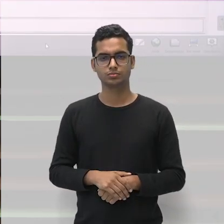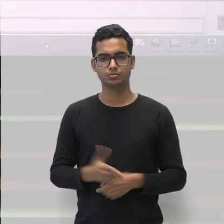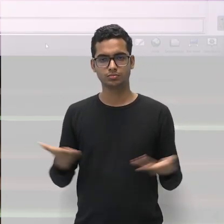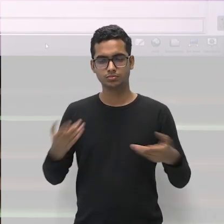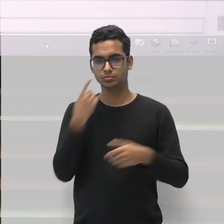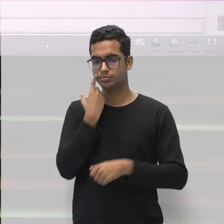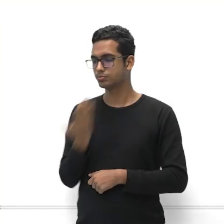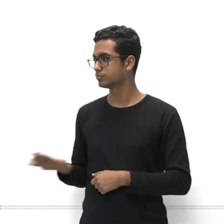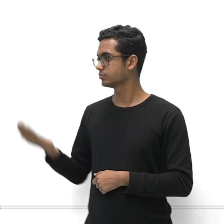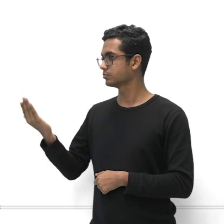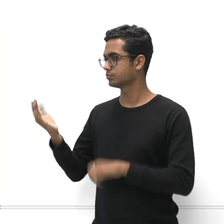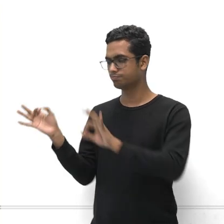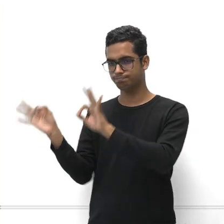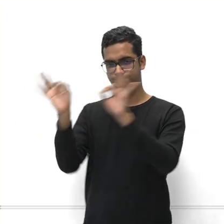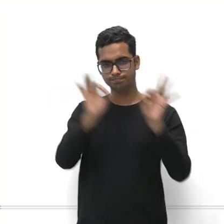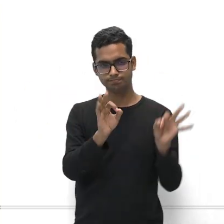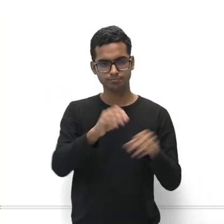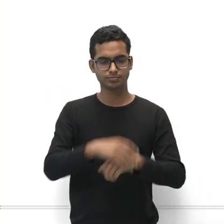GeoGebra.